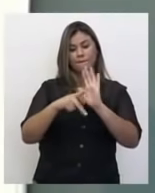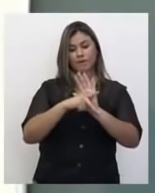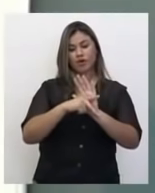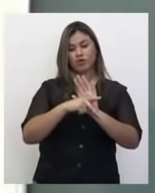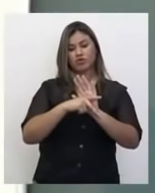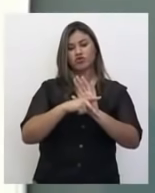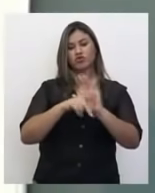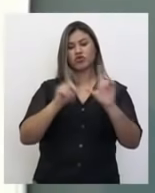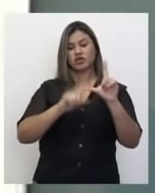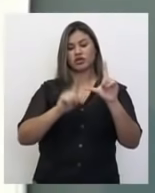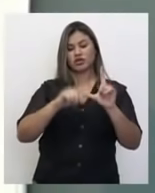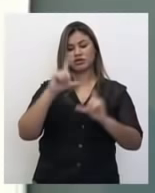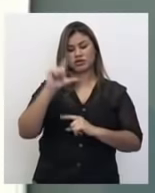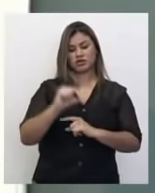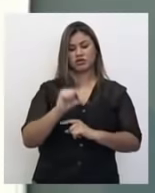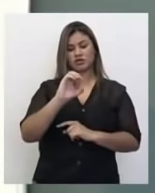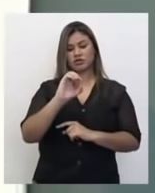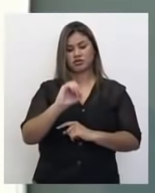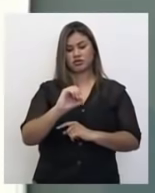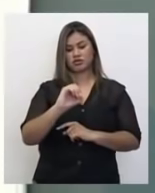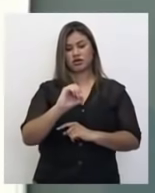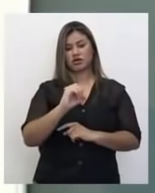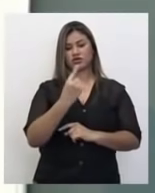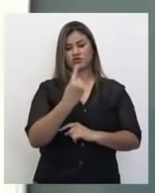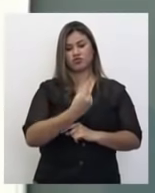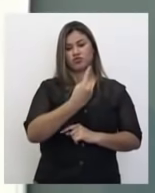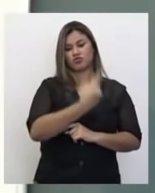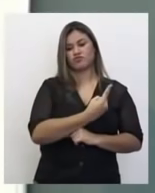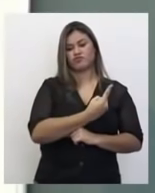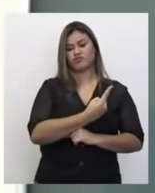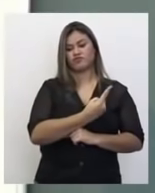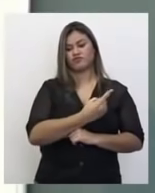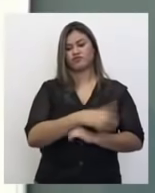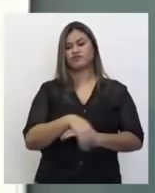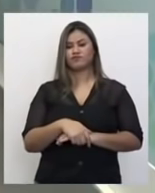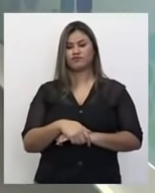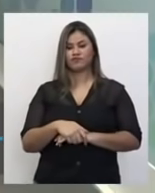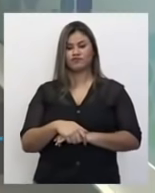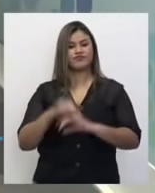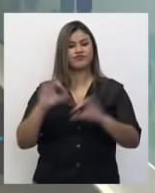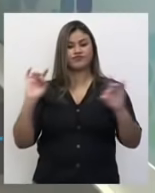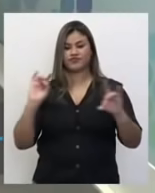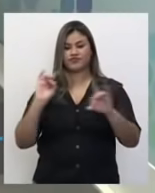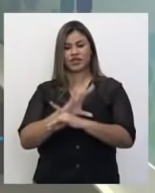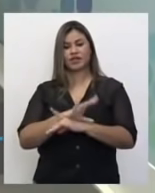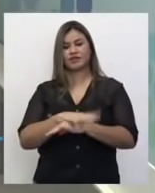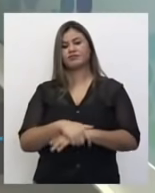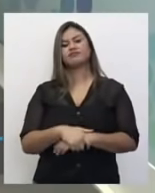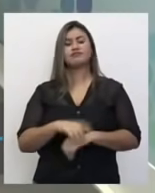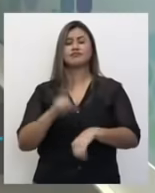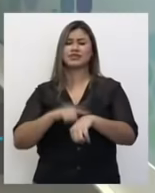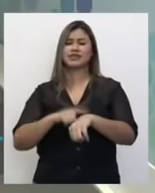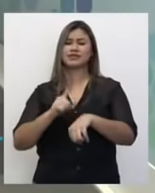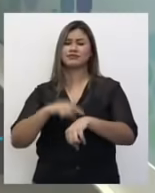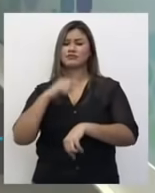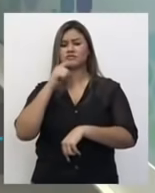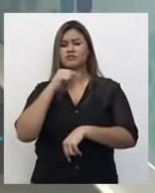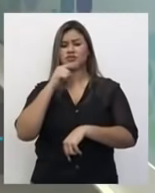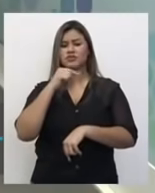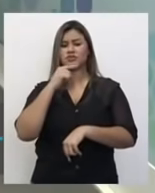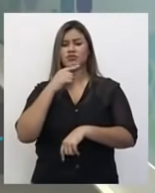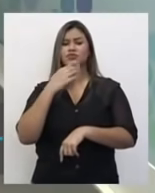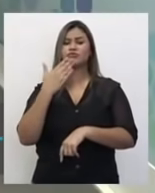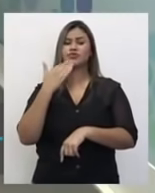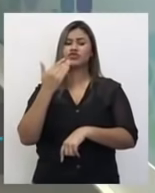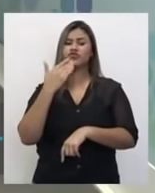0 1 1. E tá resolvido. Fabi, não vai dar tempo, mas muitos estão vão pedindo para